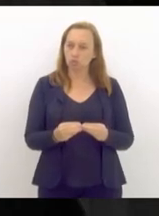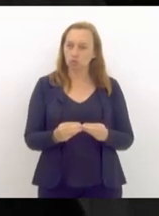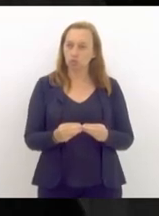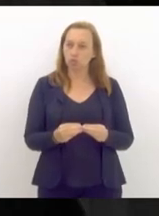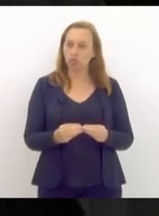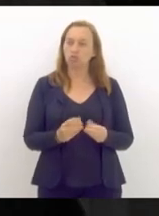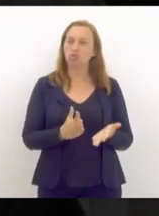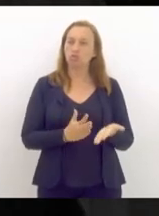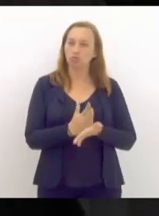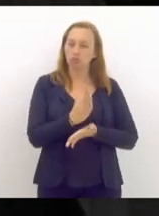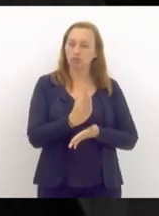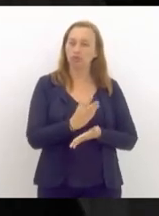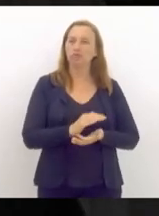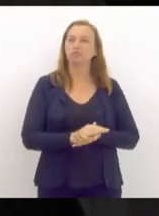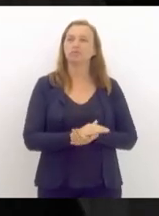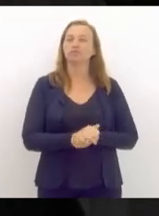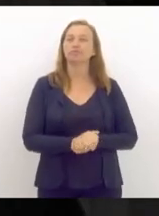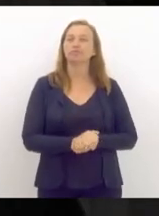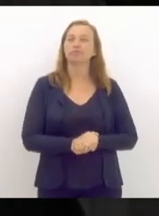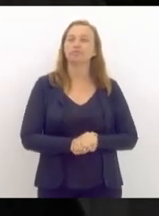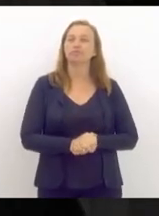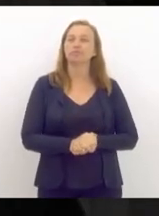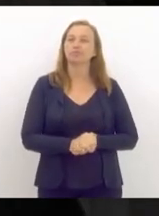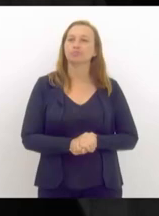aprovados. Dito isso,